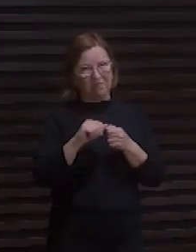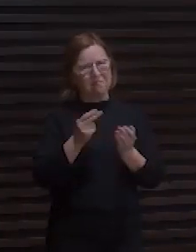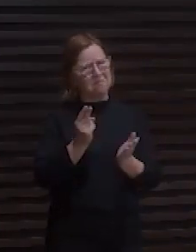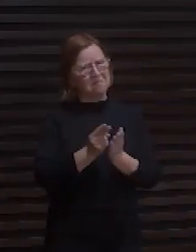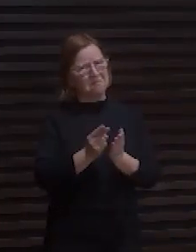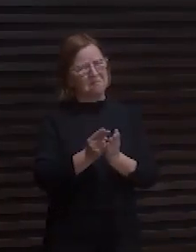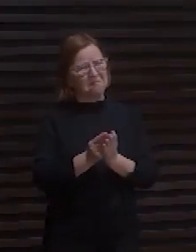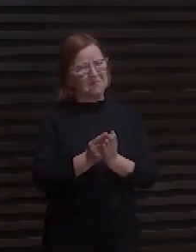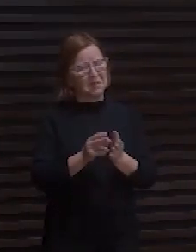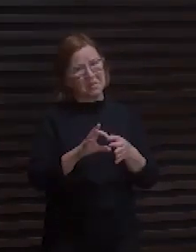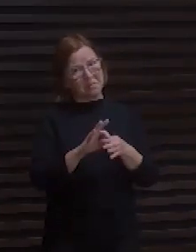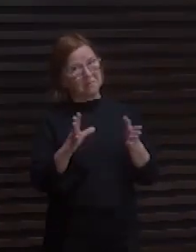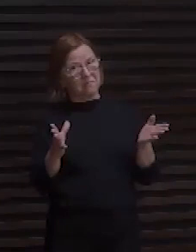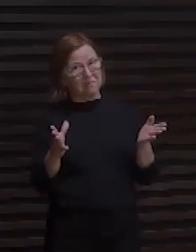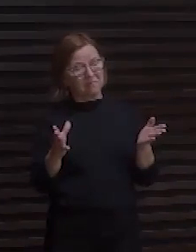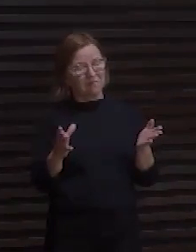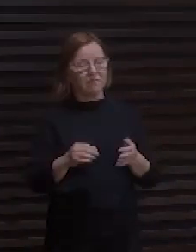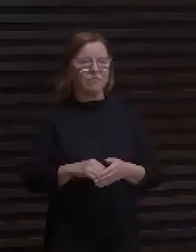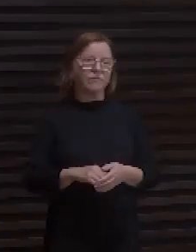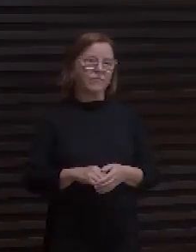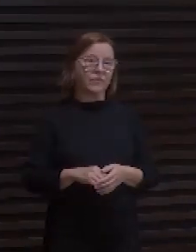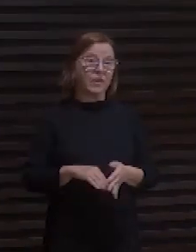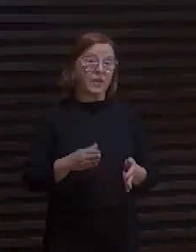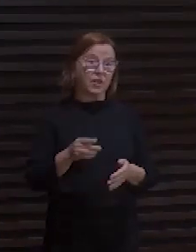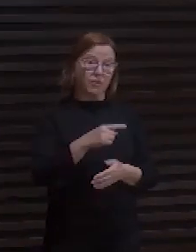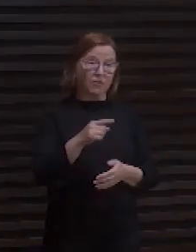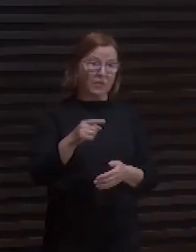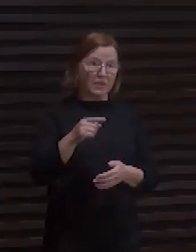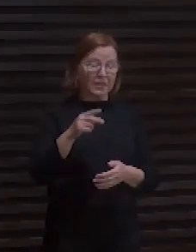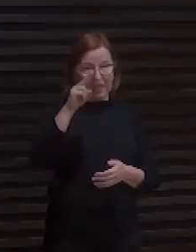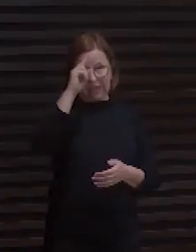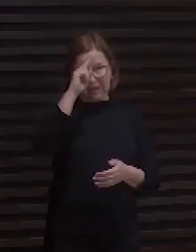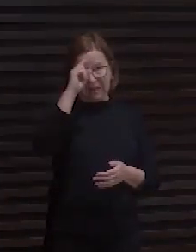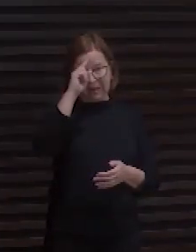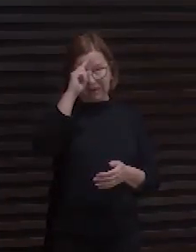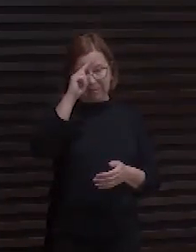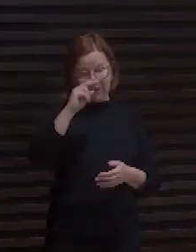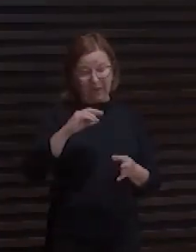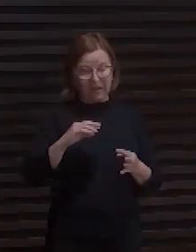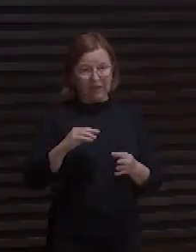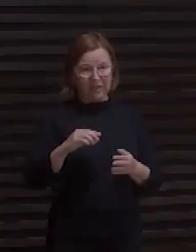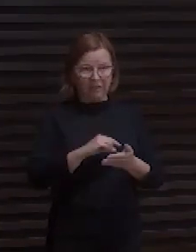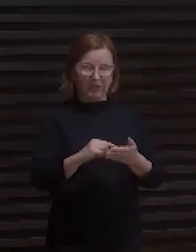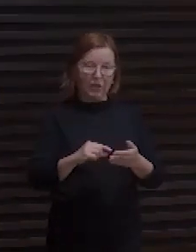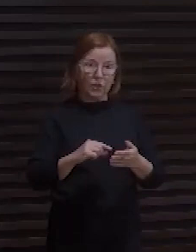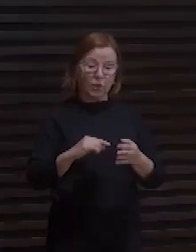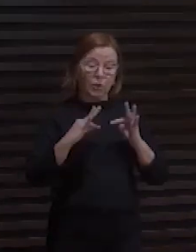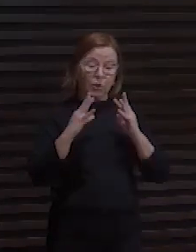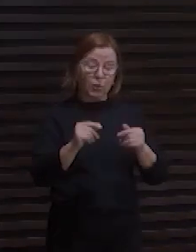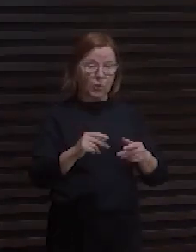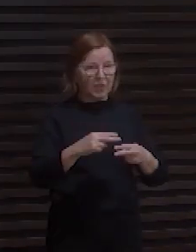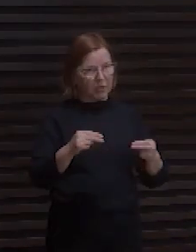ser lícito? E aí vocês vão lembrar lá de 1 Coríntios 6,12. Todas as coisas me são lícitas,